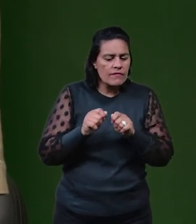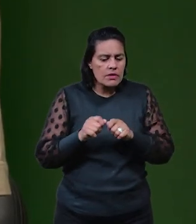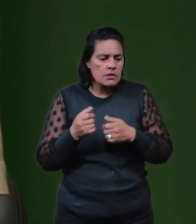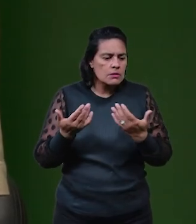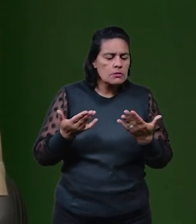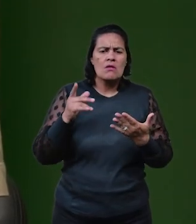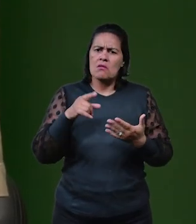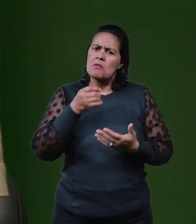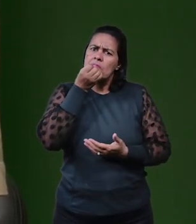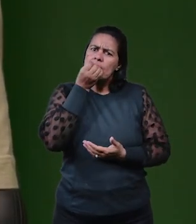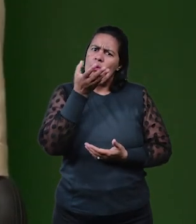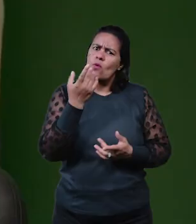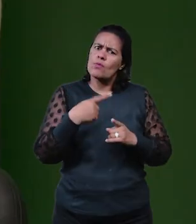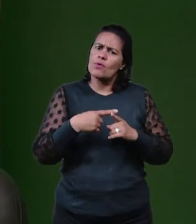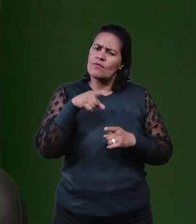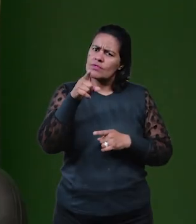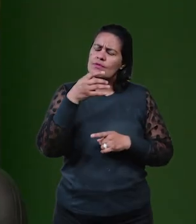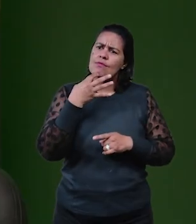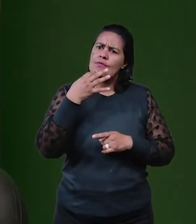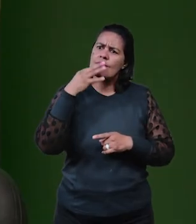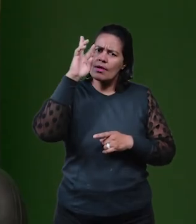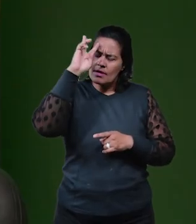de autoconhecimento também, né? Sim. Eu,